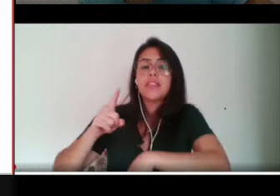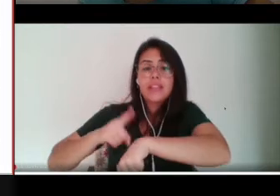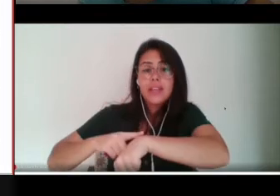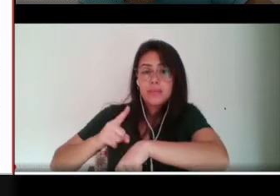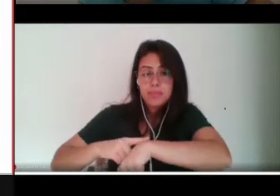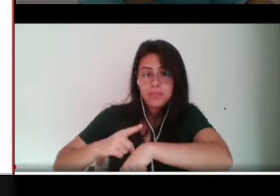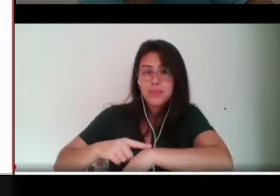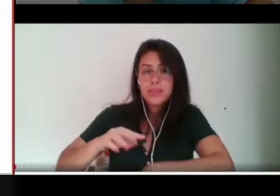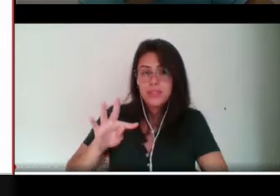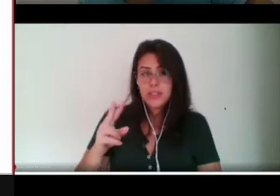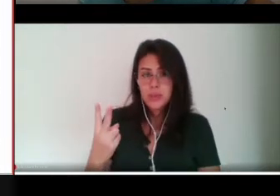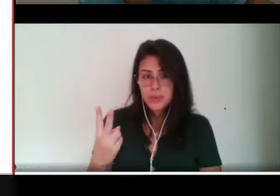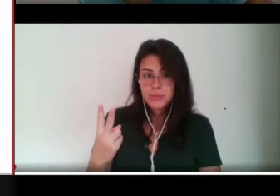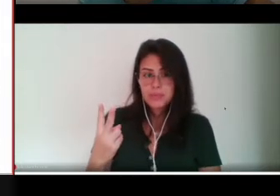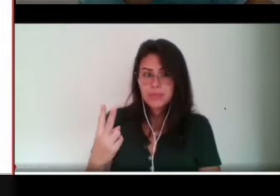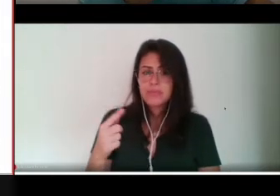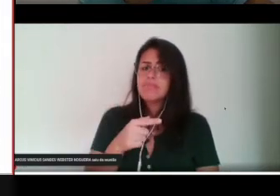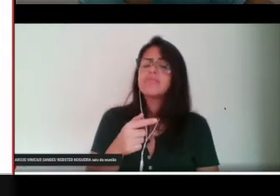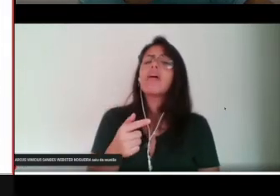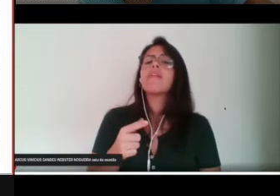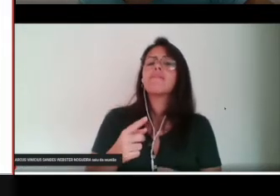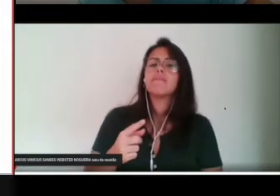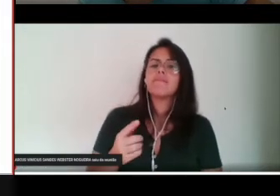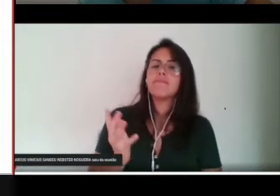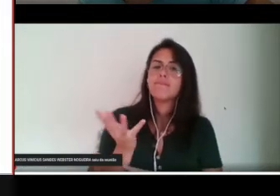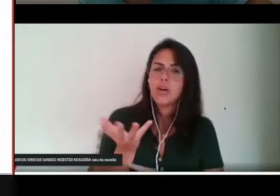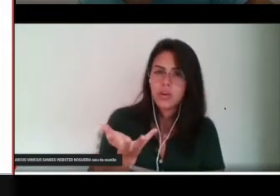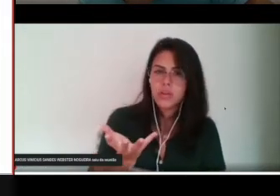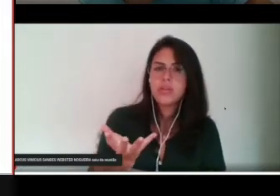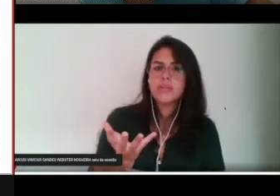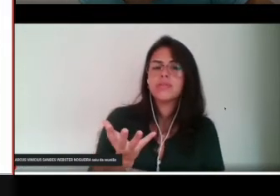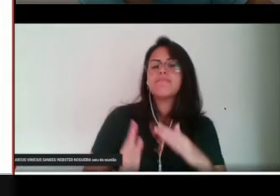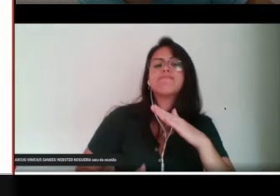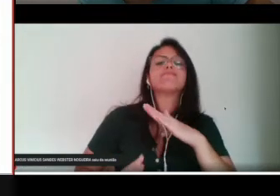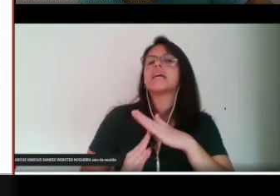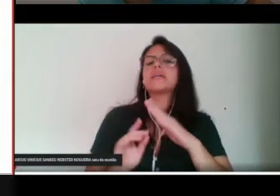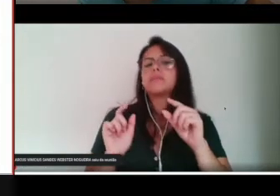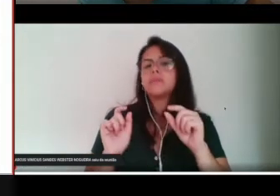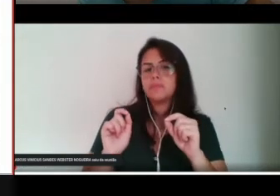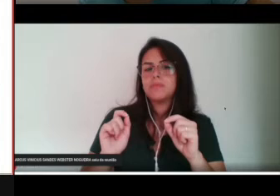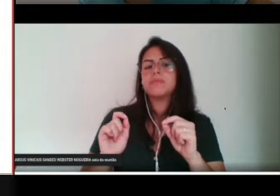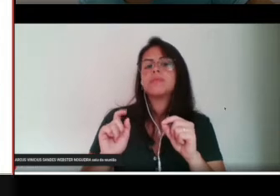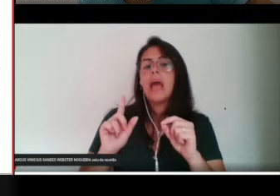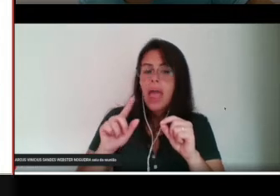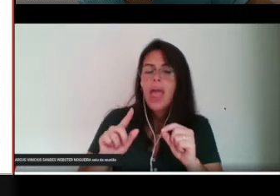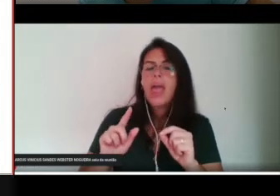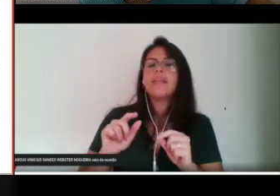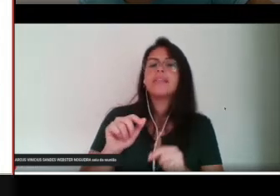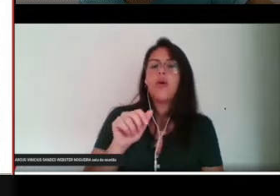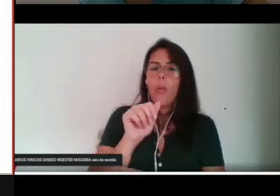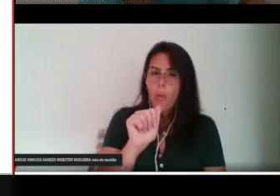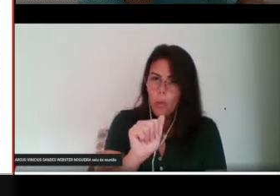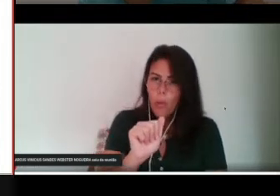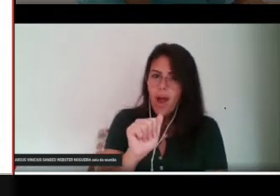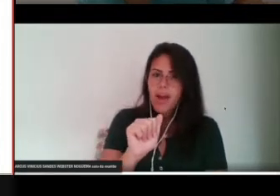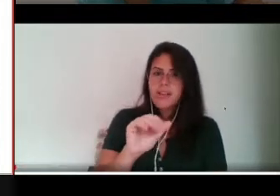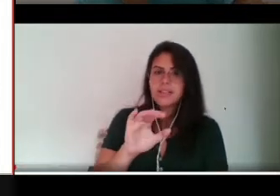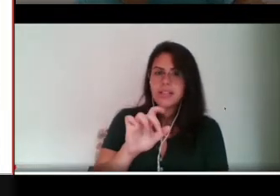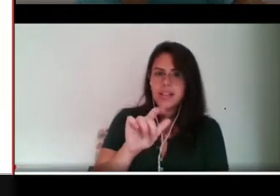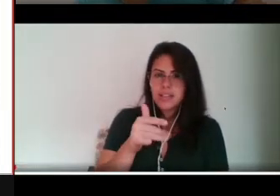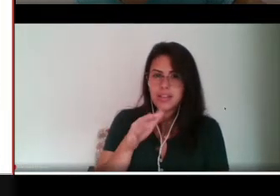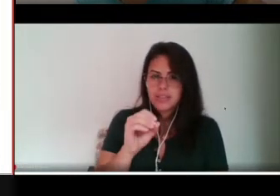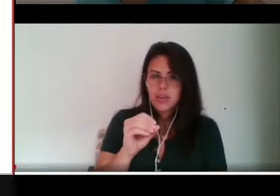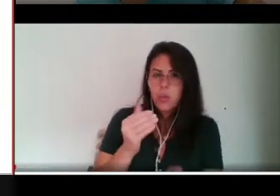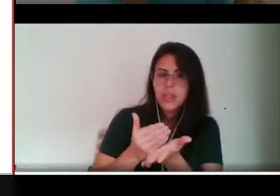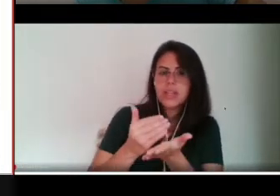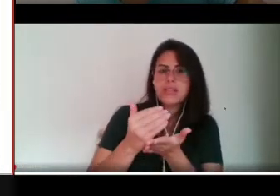máximo? Né? V máximo vai ser a aceleração inicial vezes o tempo T1, né?